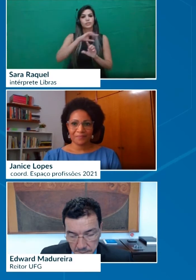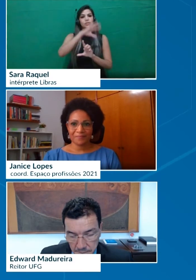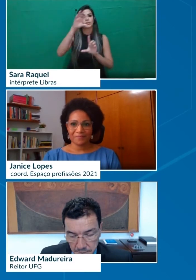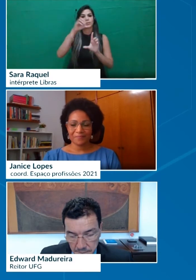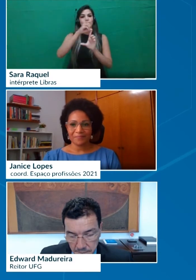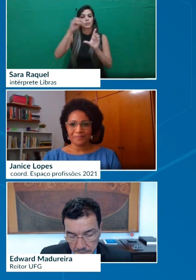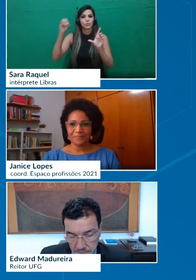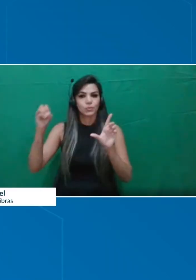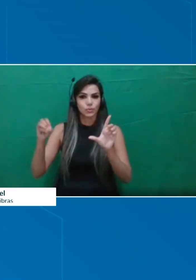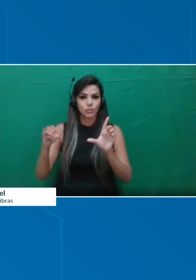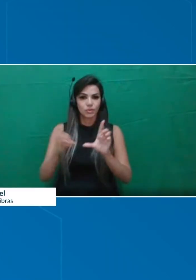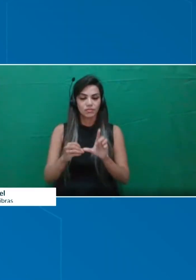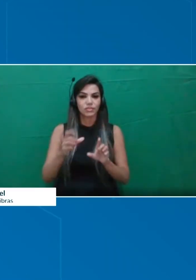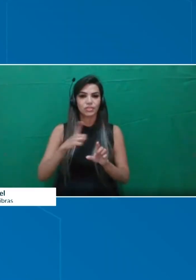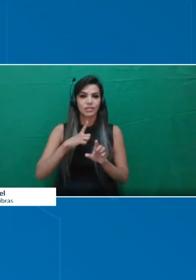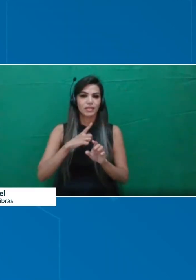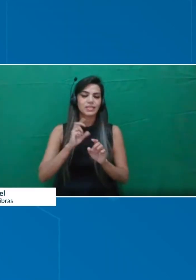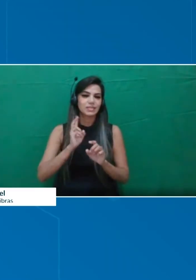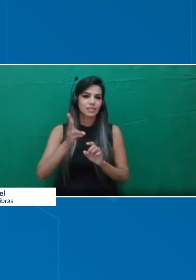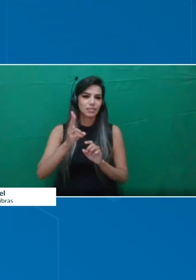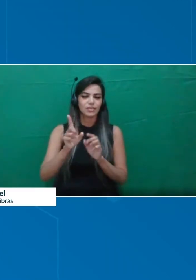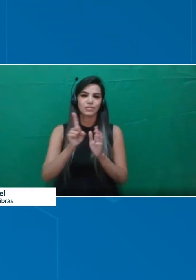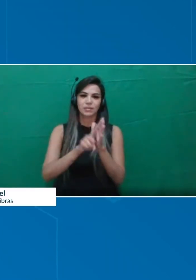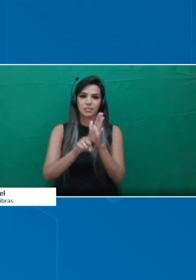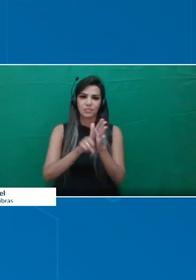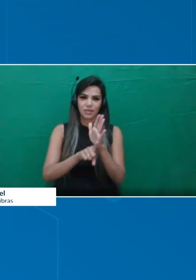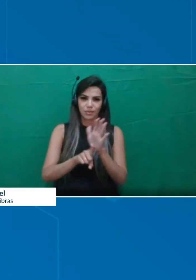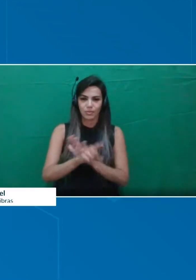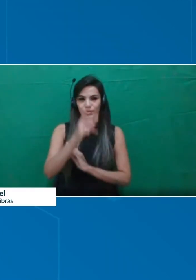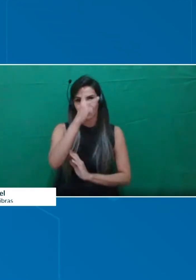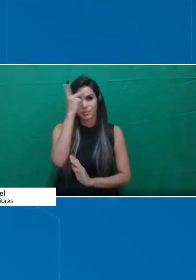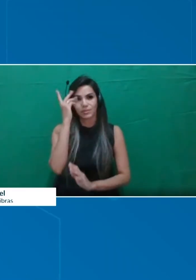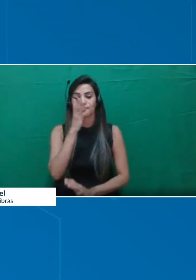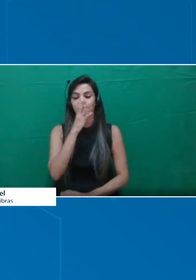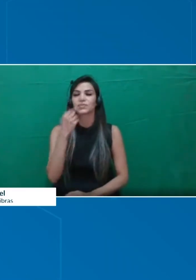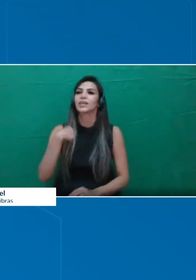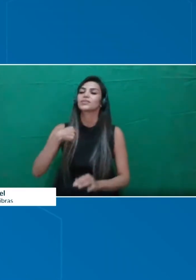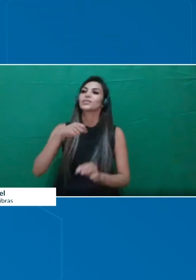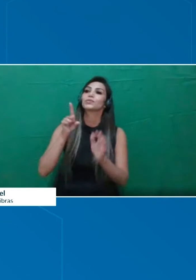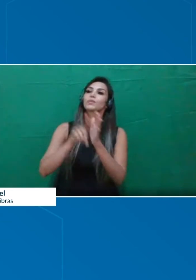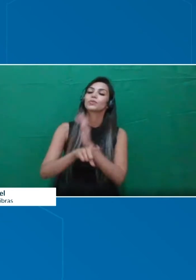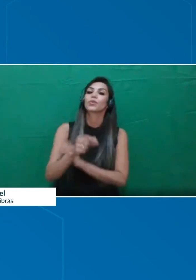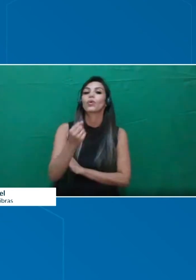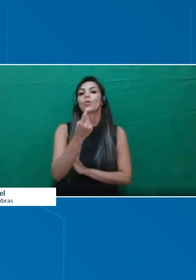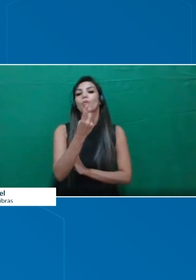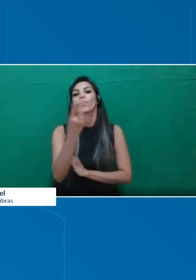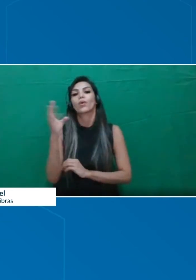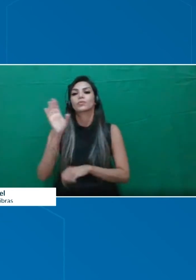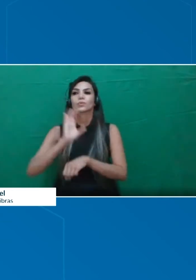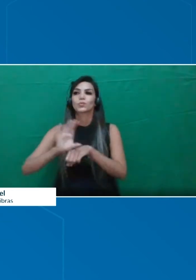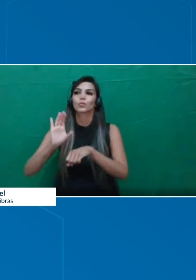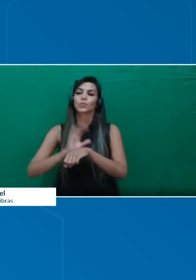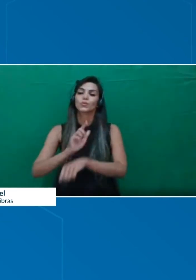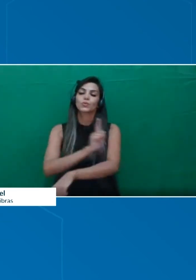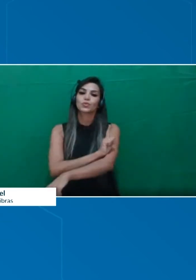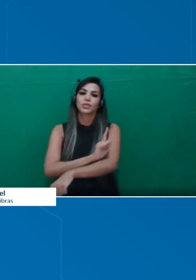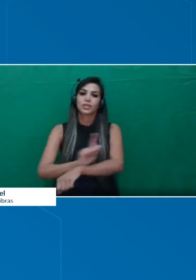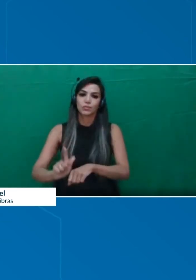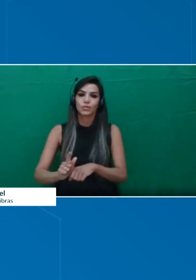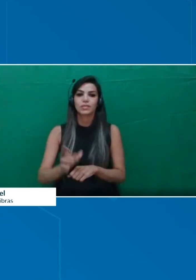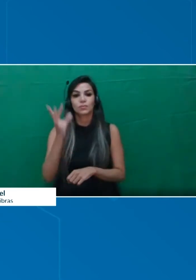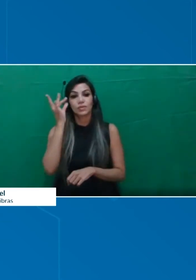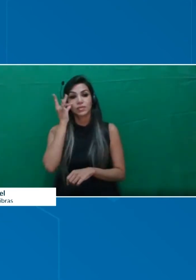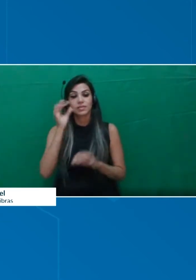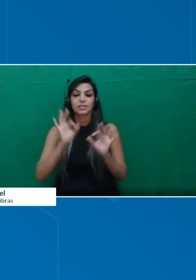foi diferente. Uma das perguntas que nós fizemos foi: quantos cursos de graduação entre presencial e à distância